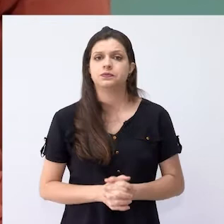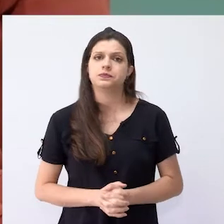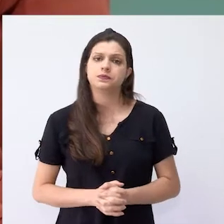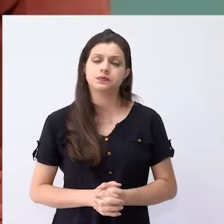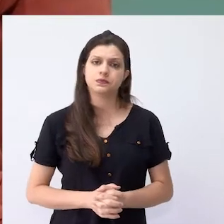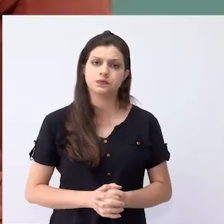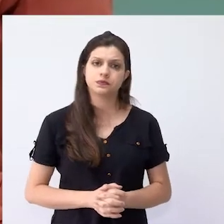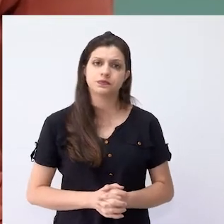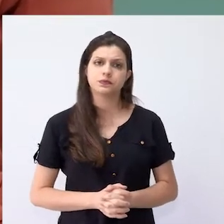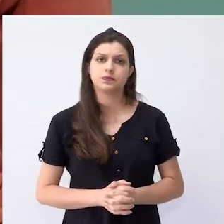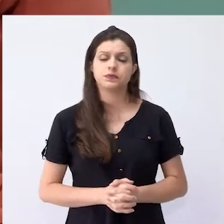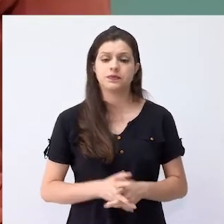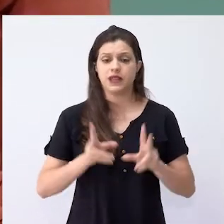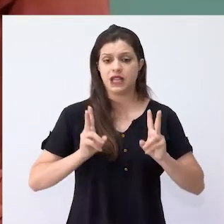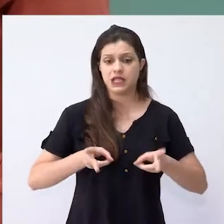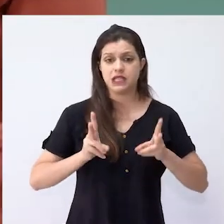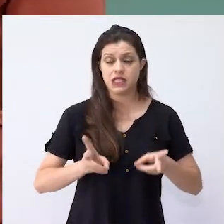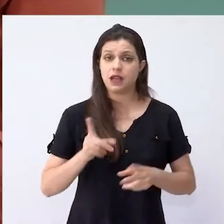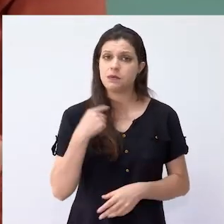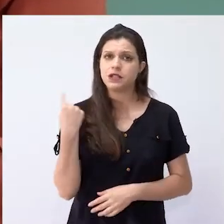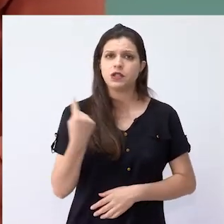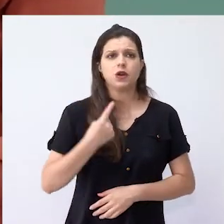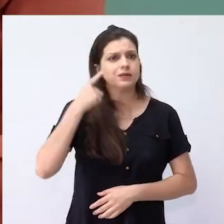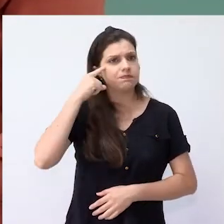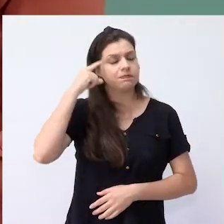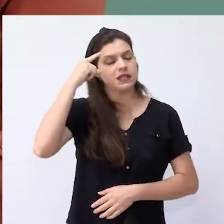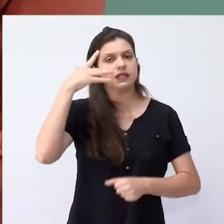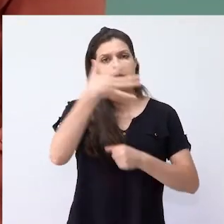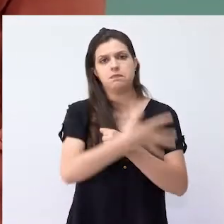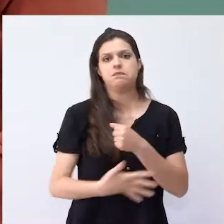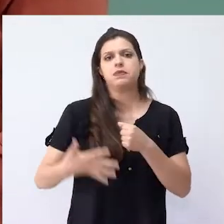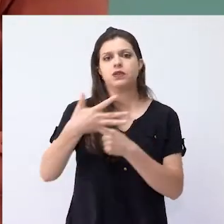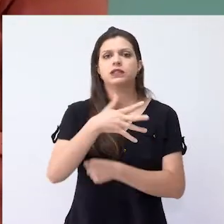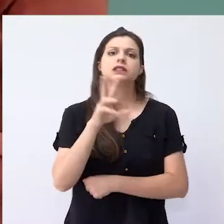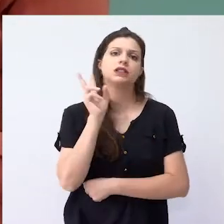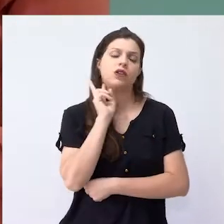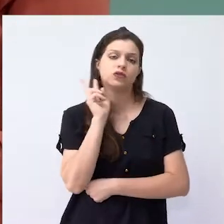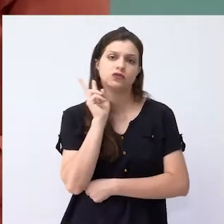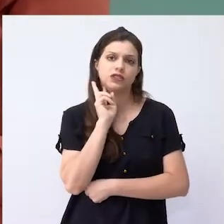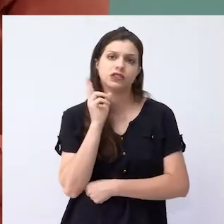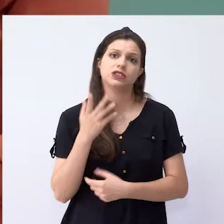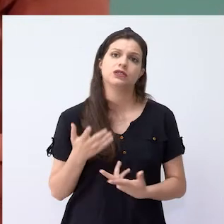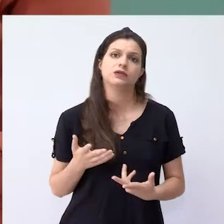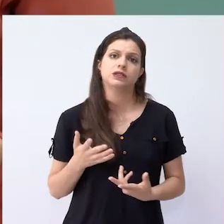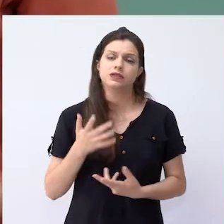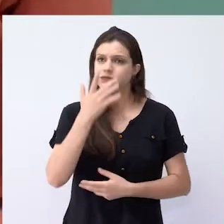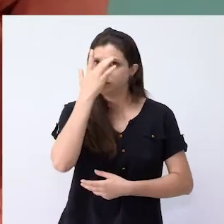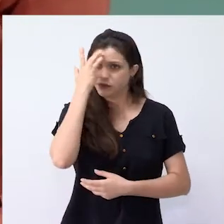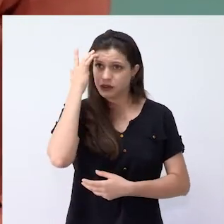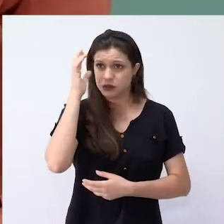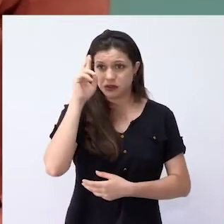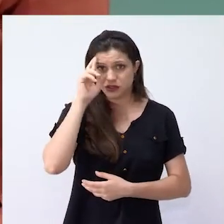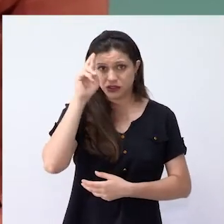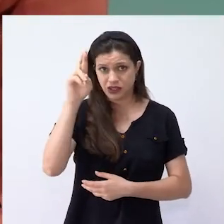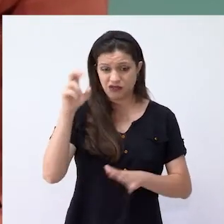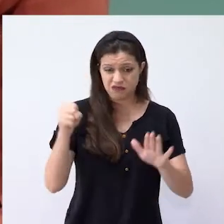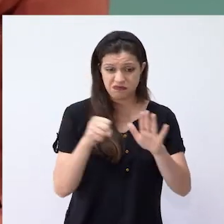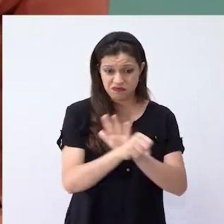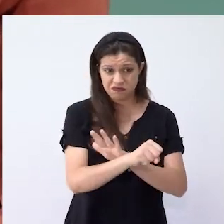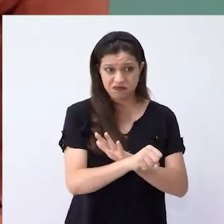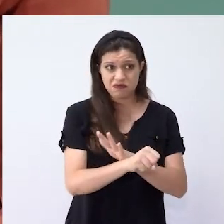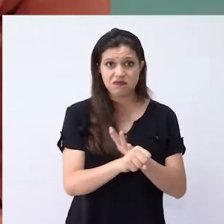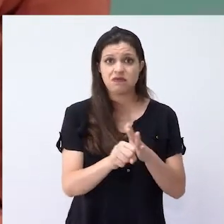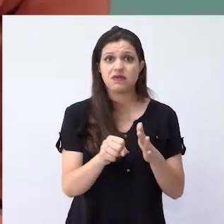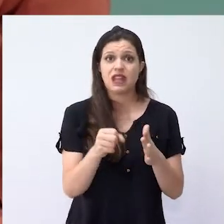uma minoração. Da nossa parte, é sempre essa visão protetiva das vítimas, e esses exploradores